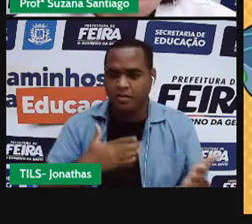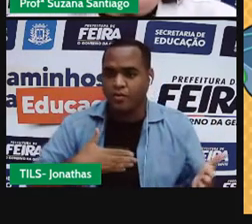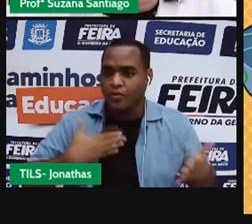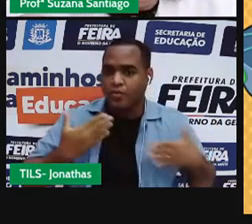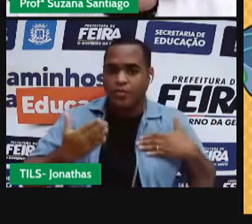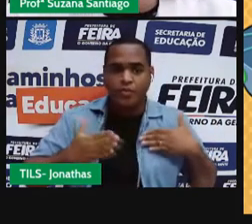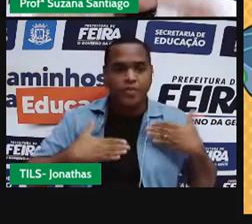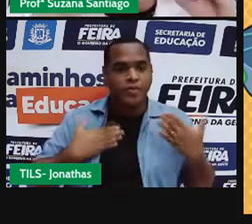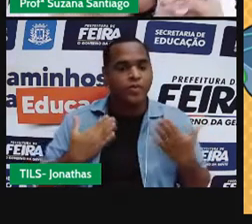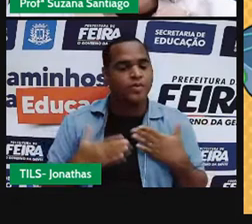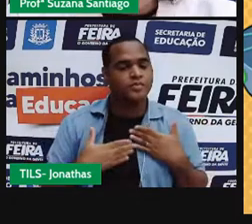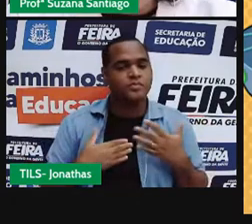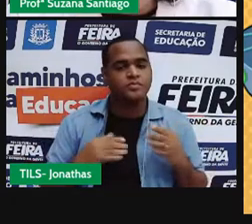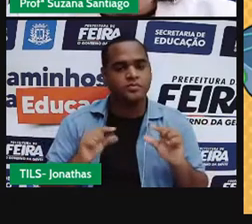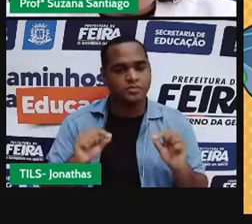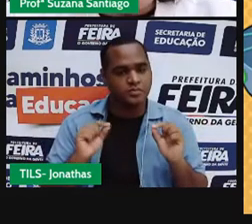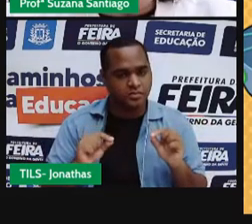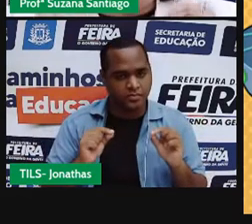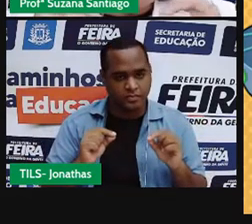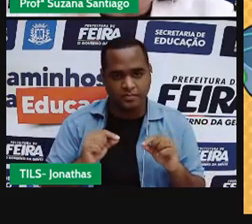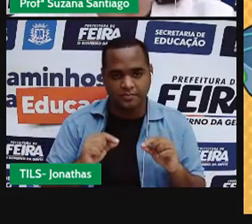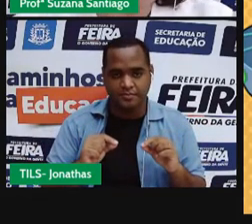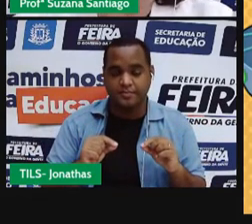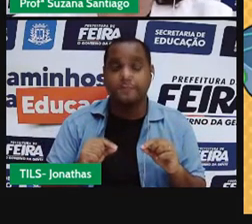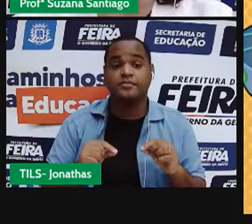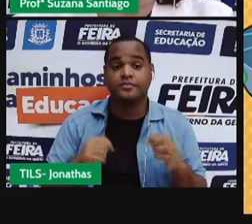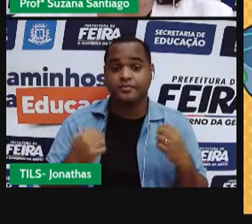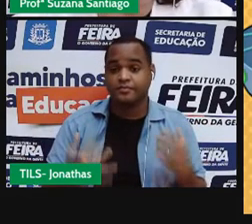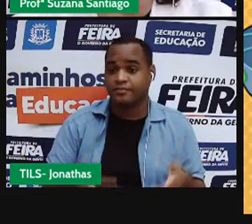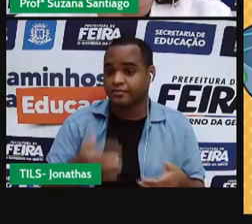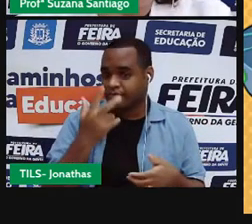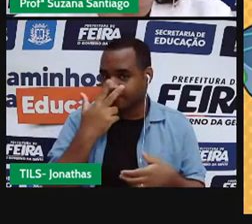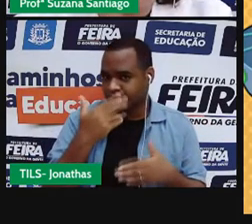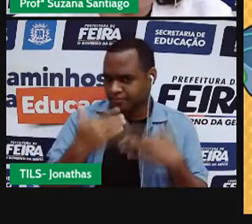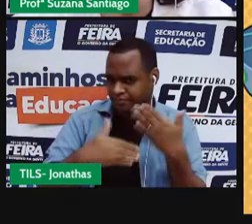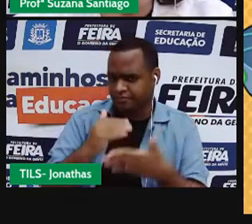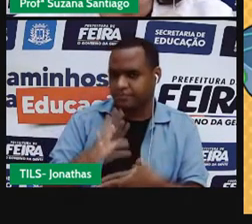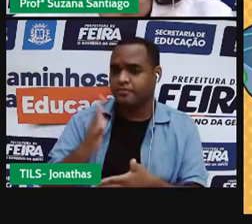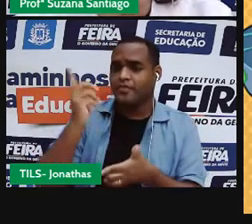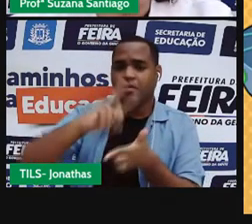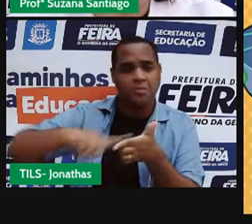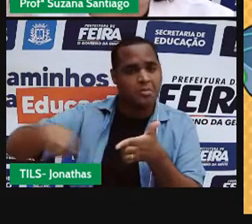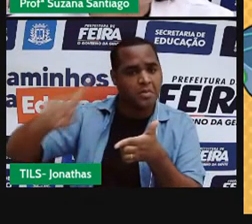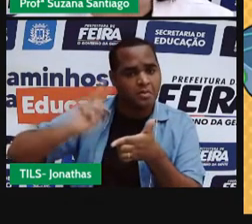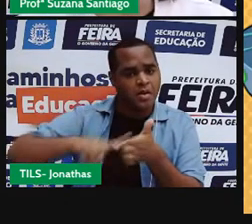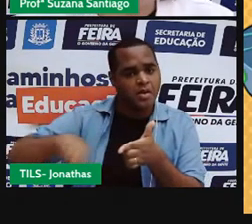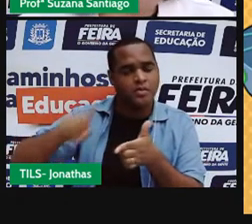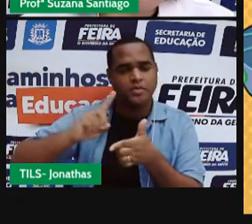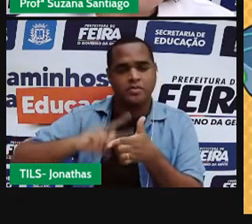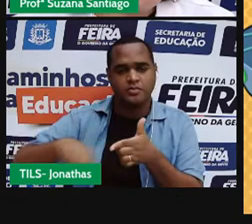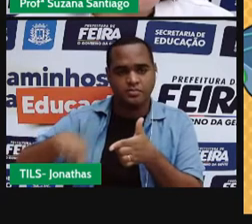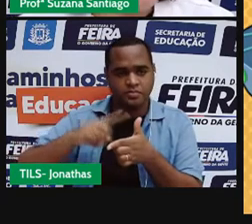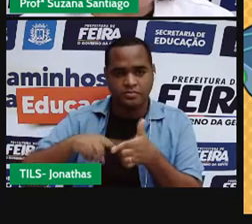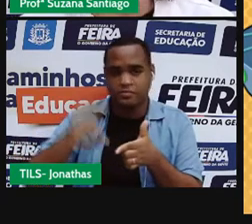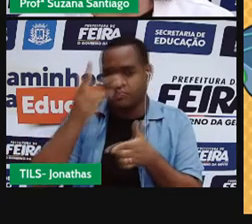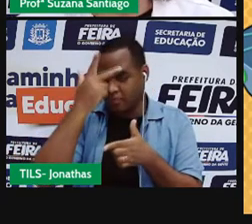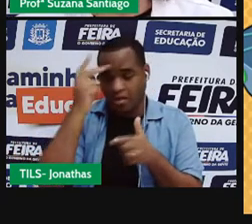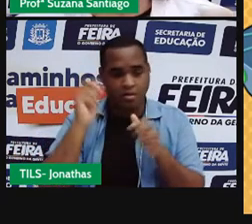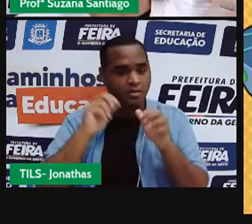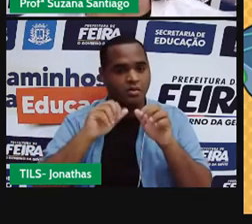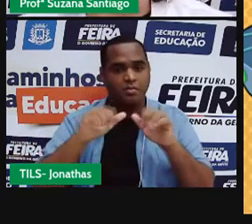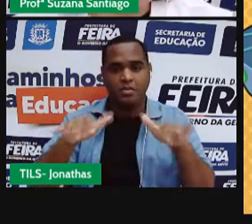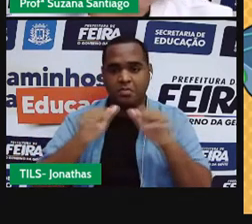desesperada e gerou uma grande quantidade de problemas, porque as pessoas começaram a fugir de casa